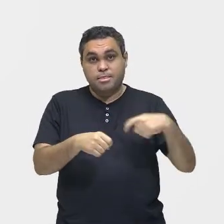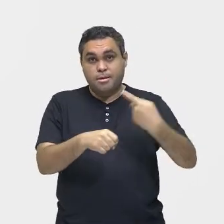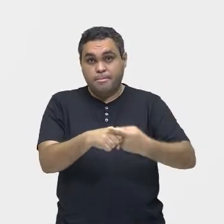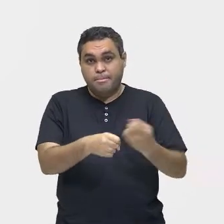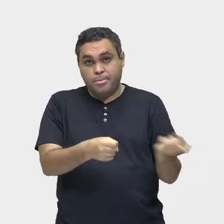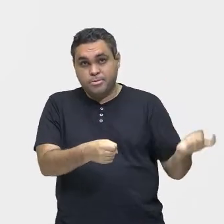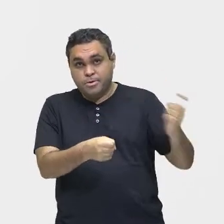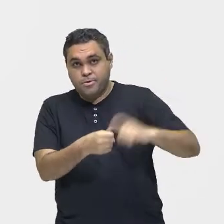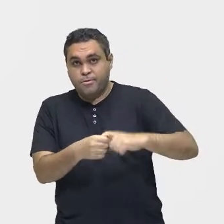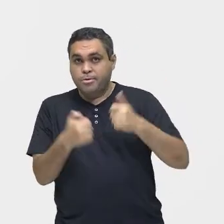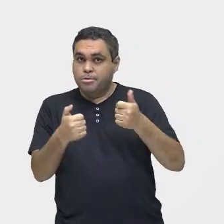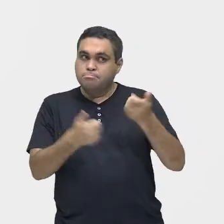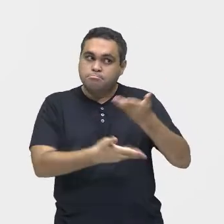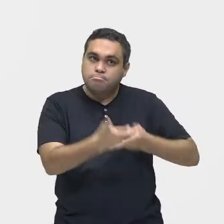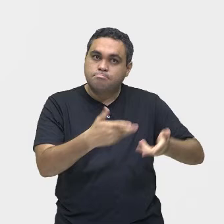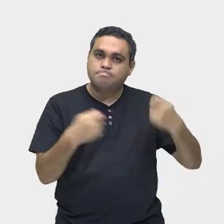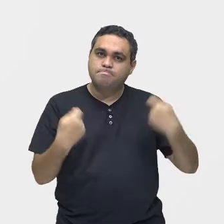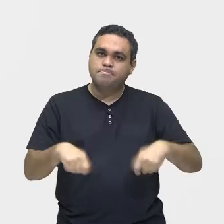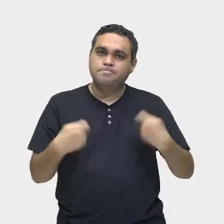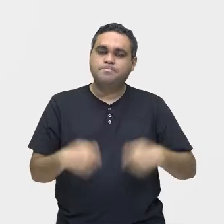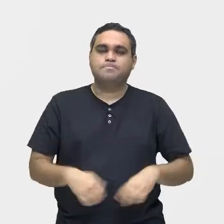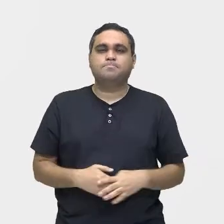de participar, gente? Participa aí.